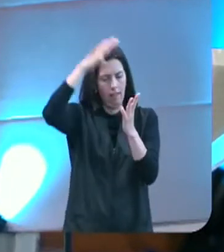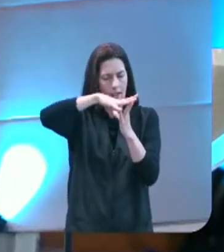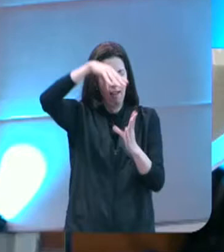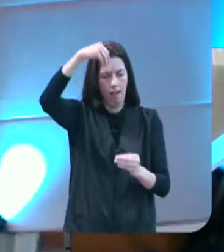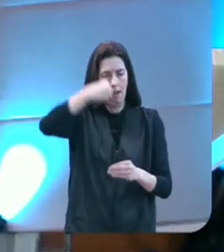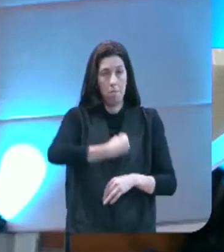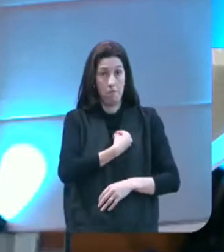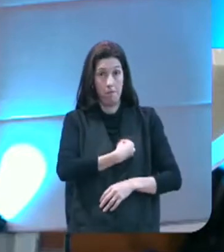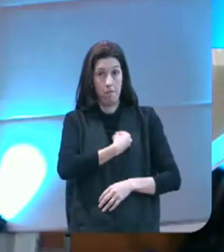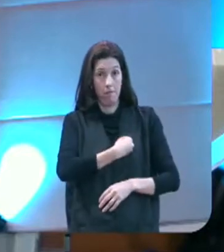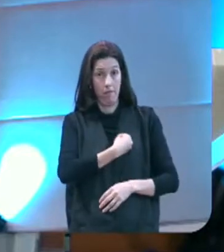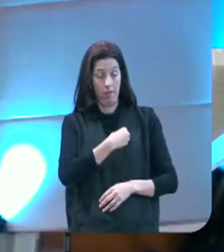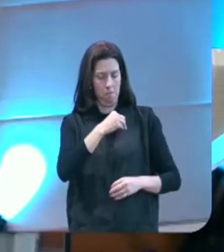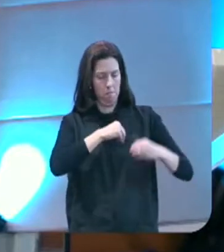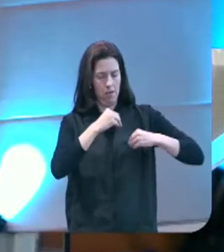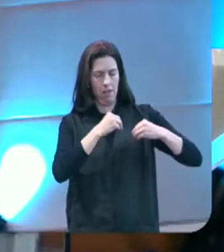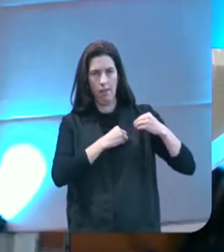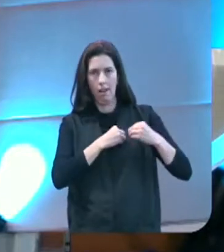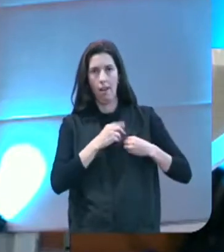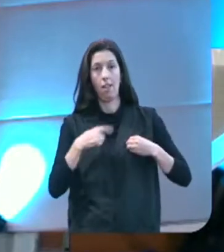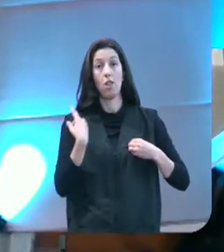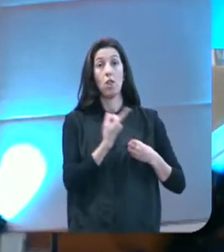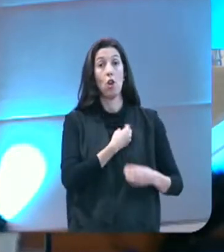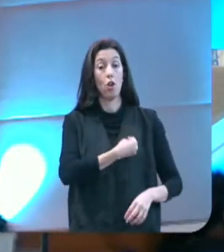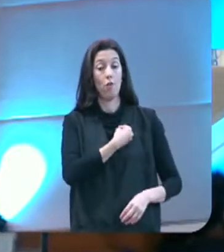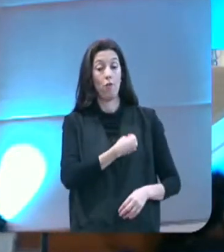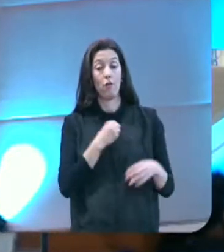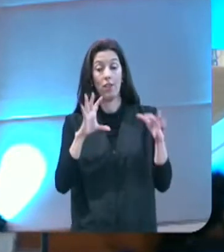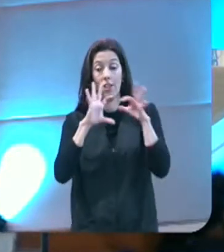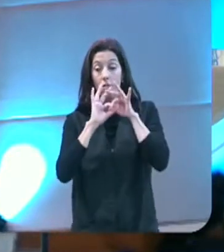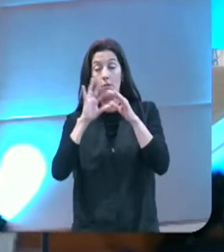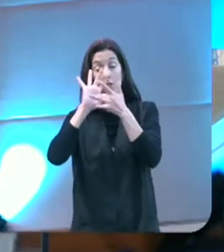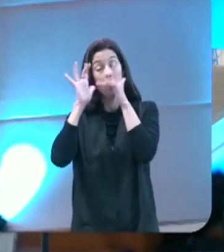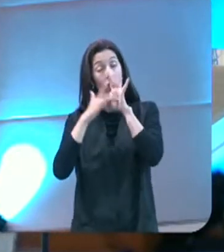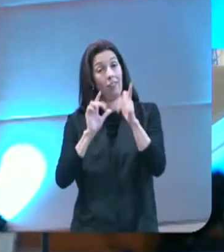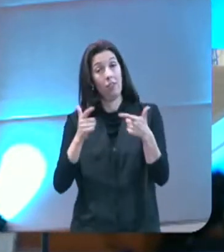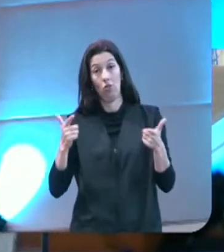não tínhamos a nova vida em Cristo.